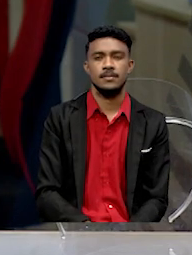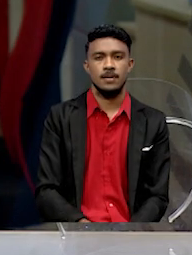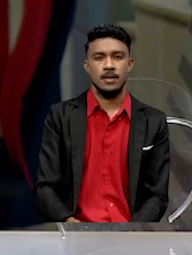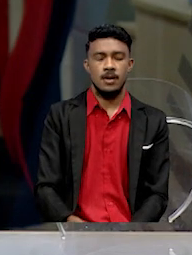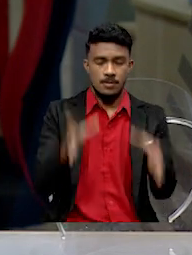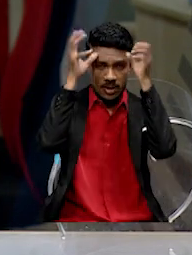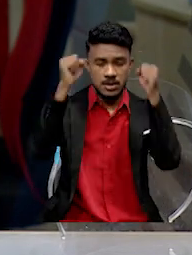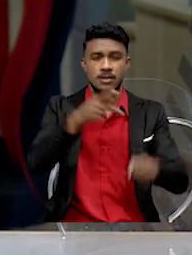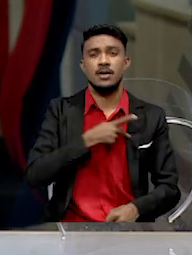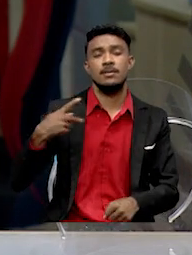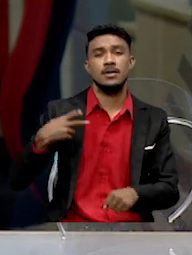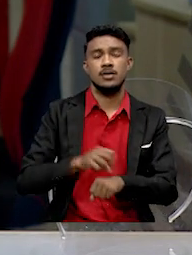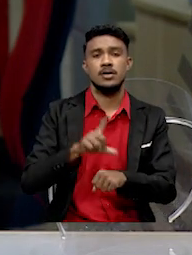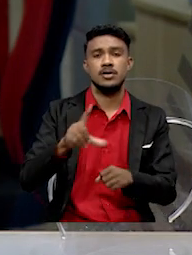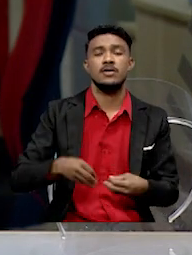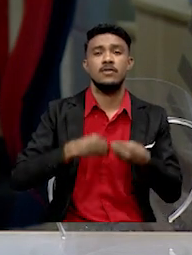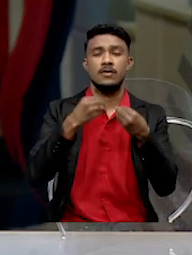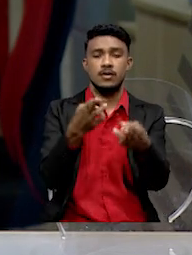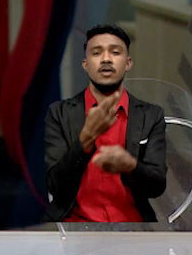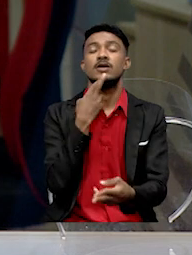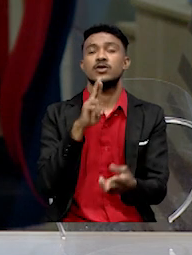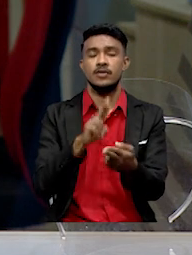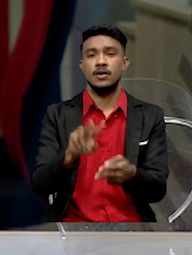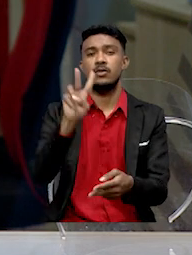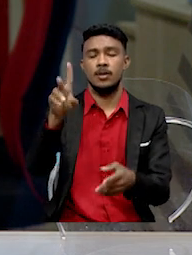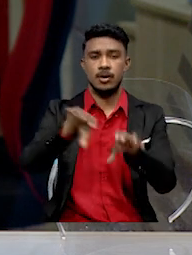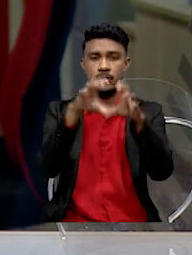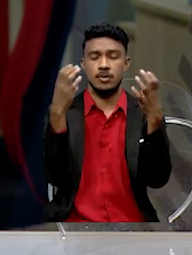presidente do Parlamento Nacional baixa a resolução rua ba Comissão B.